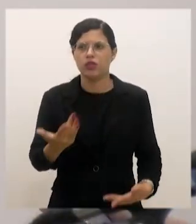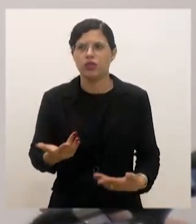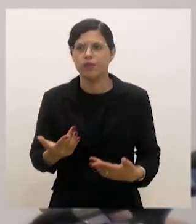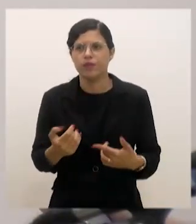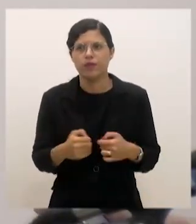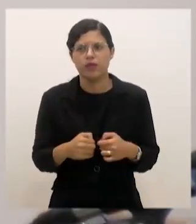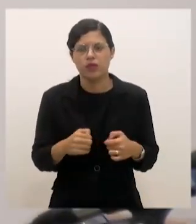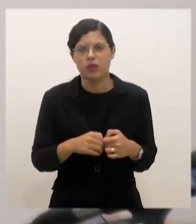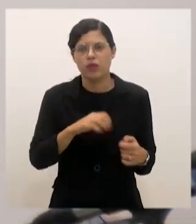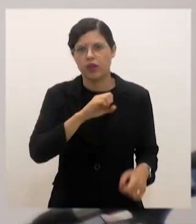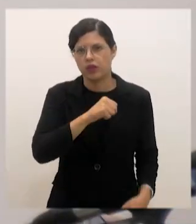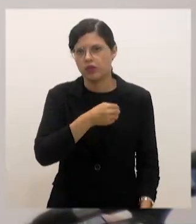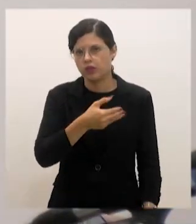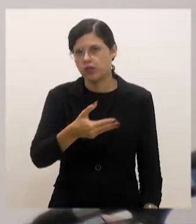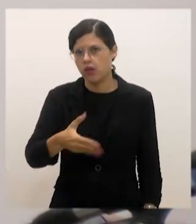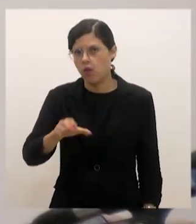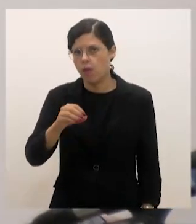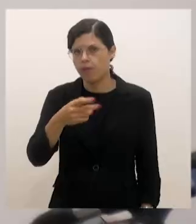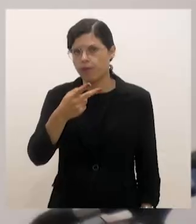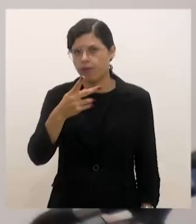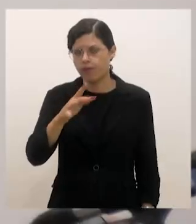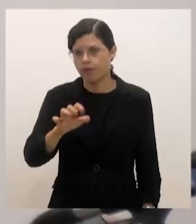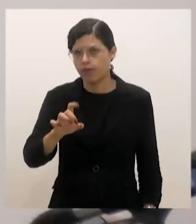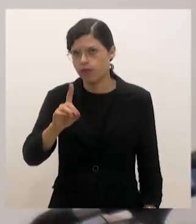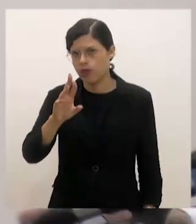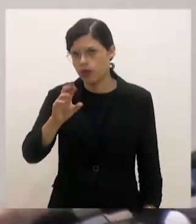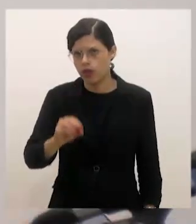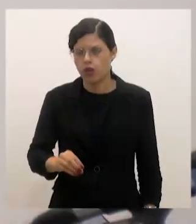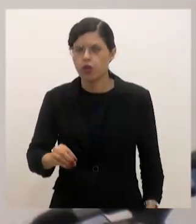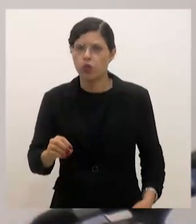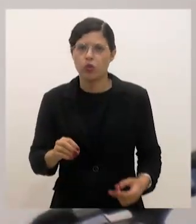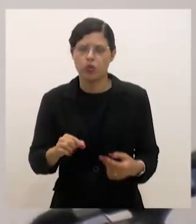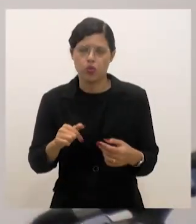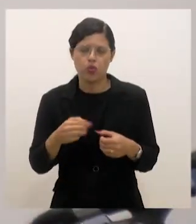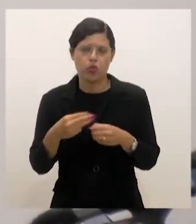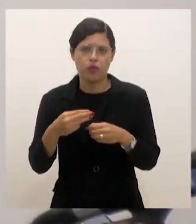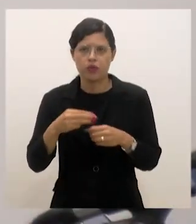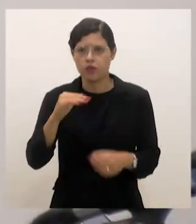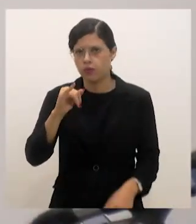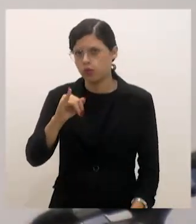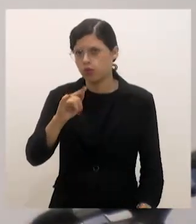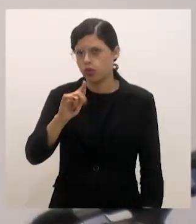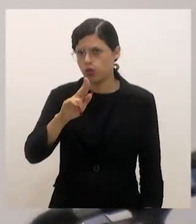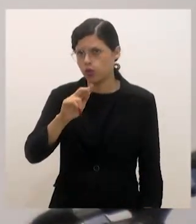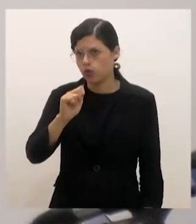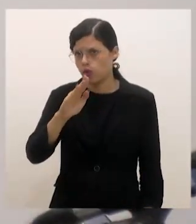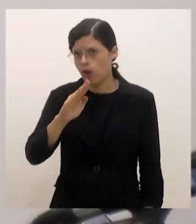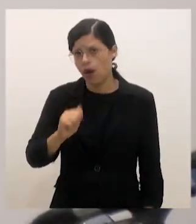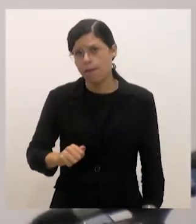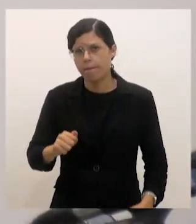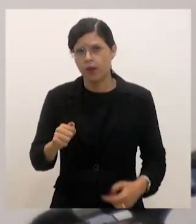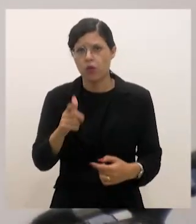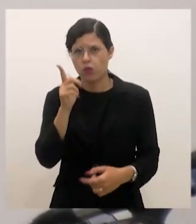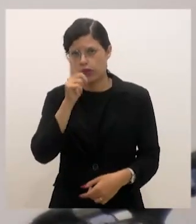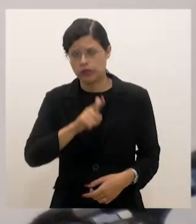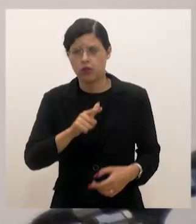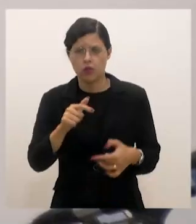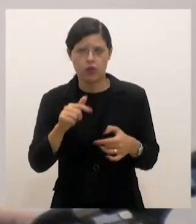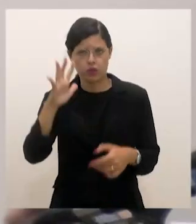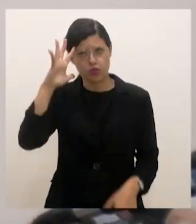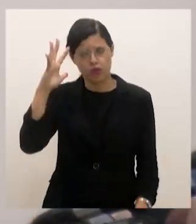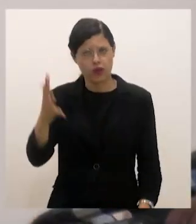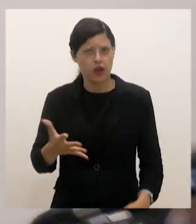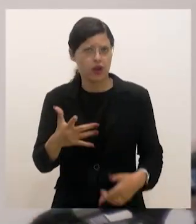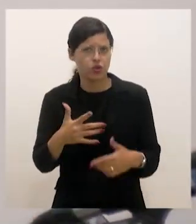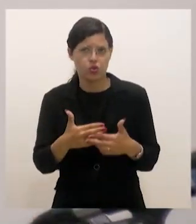Pedro e Iguaba delimitem as suas questões de forma mais prática. Então, eu, de fato, com toda a vênia,